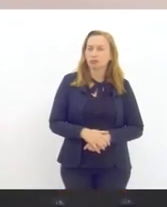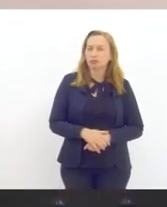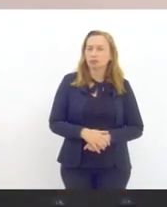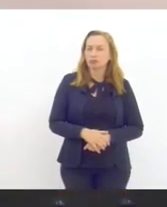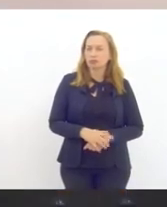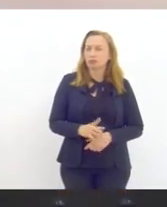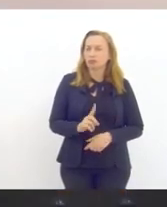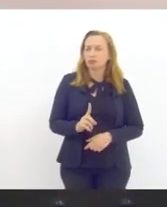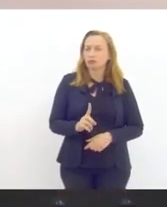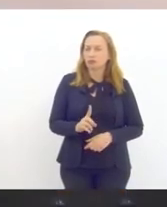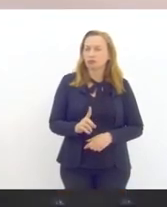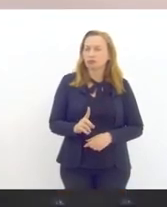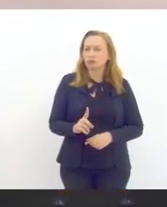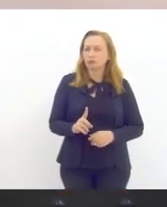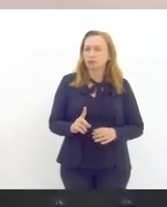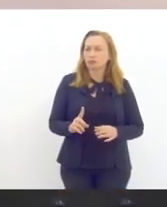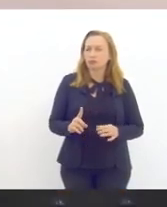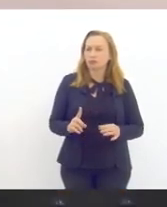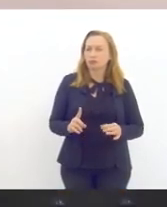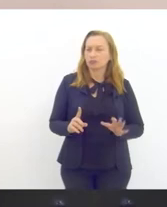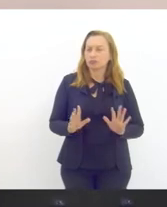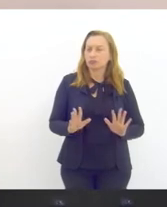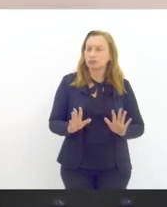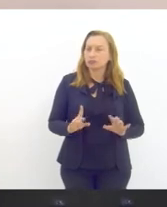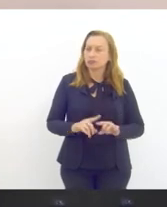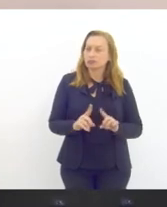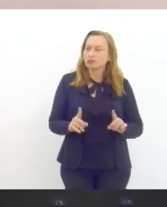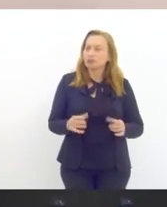Janeiro. Então, deverá haver um cálculo